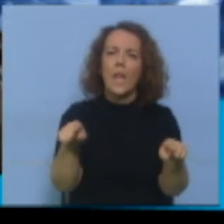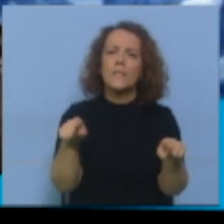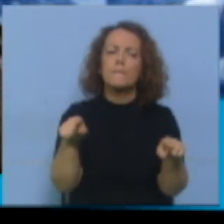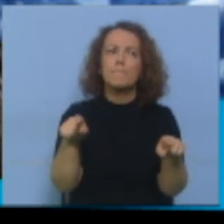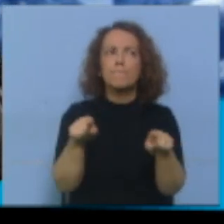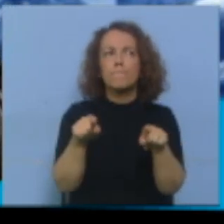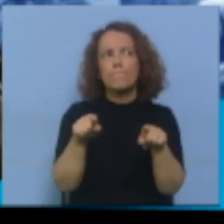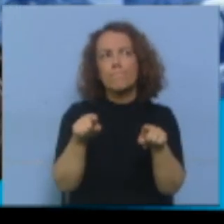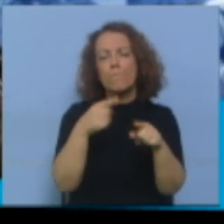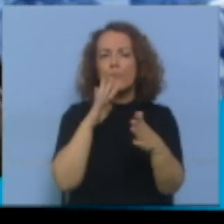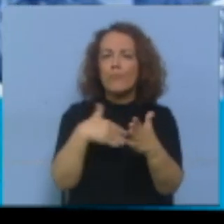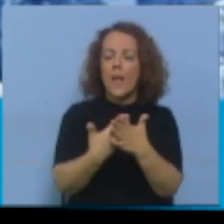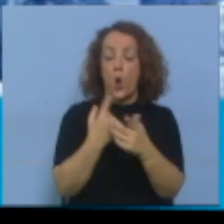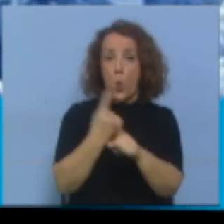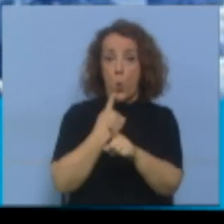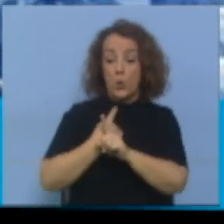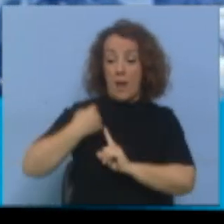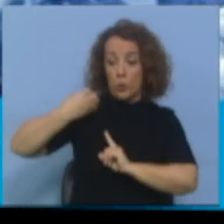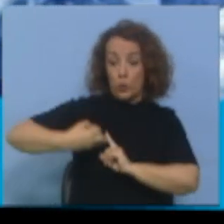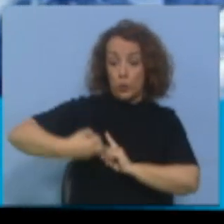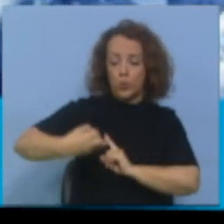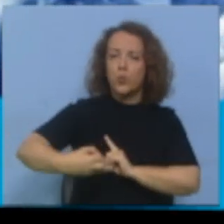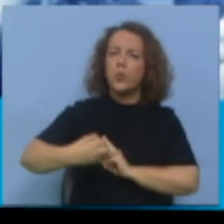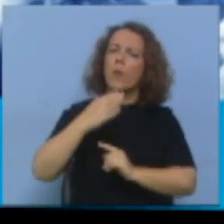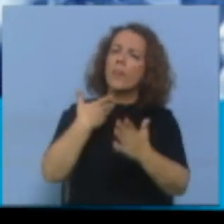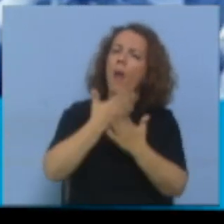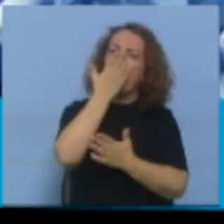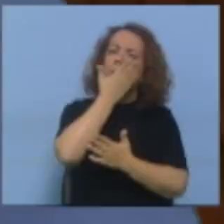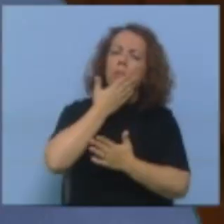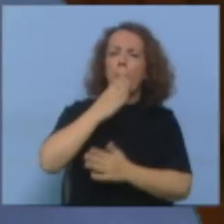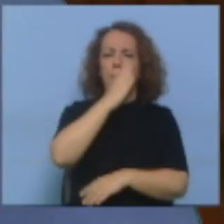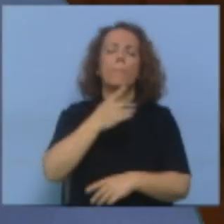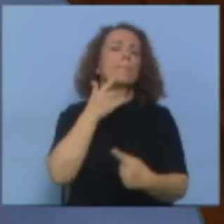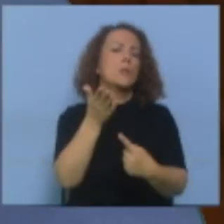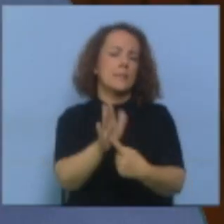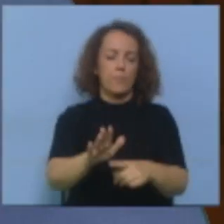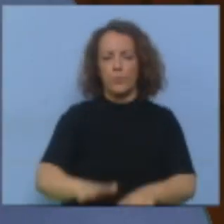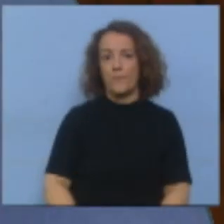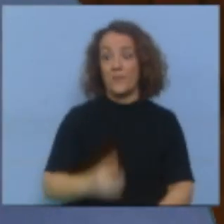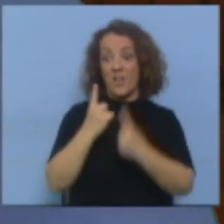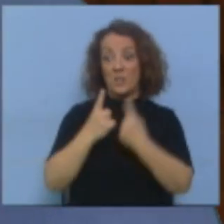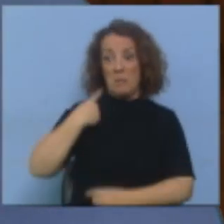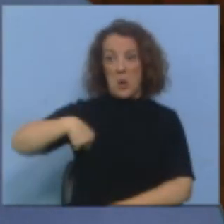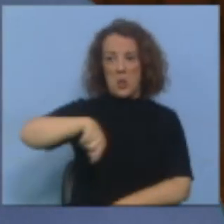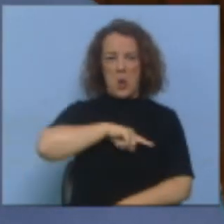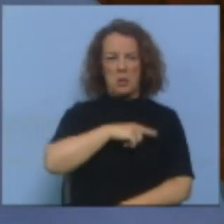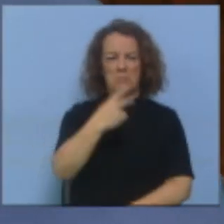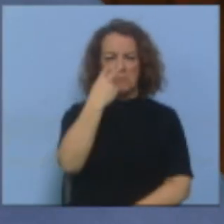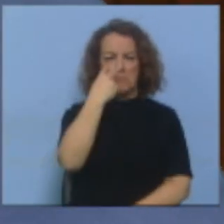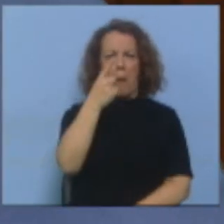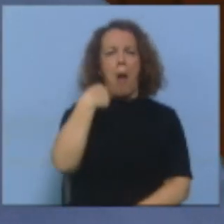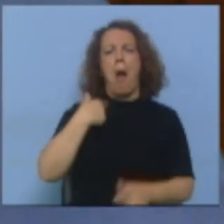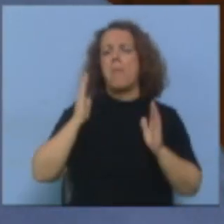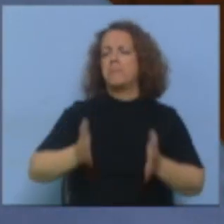tenham rotinas muito práticas. Por exemplo, a prática do exercício físico, que para nós às vezes pode parecer uma coisa